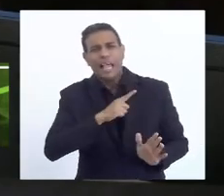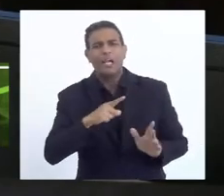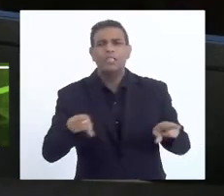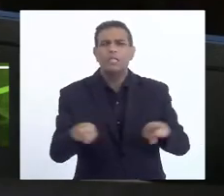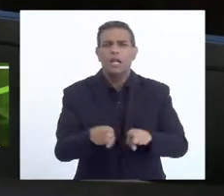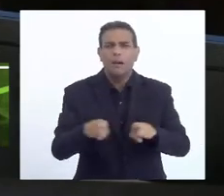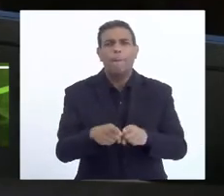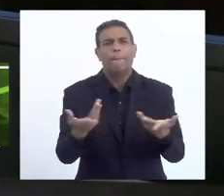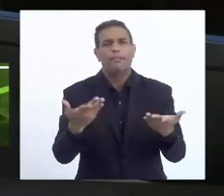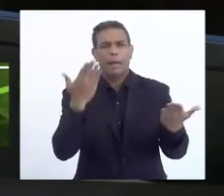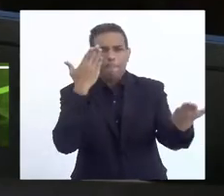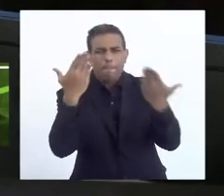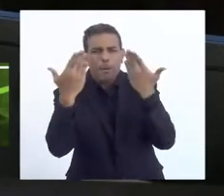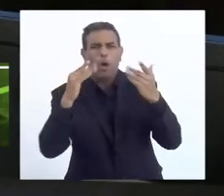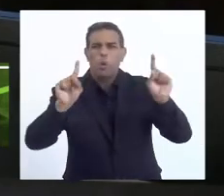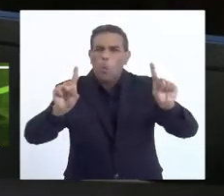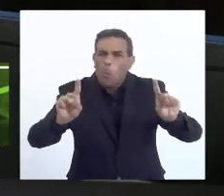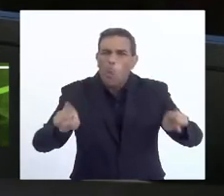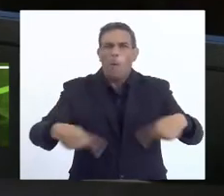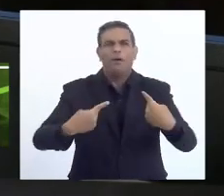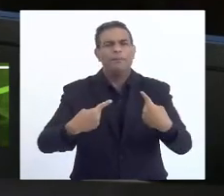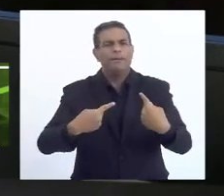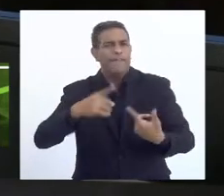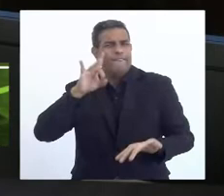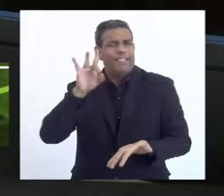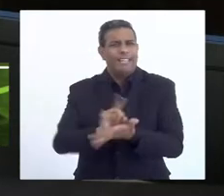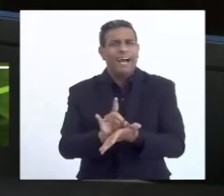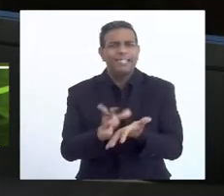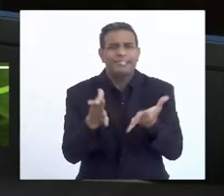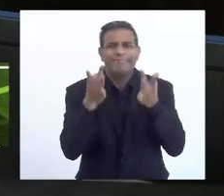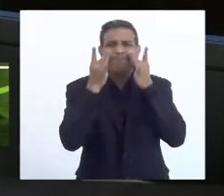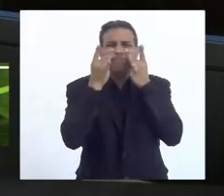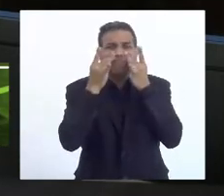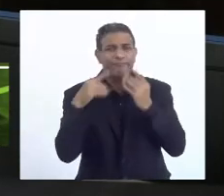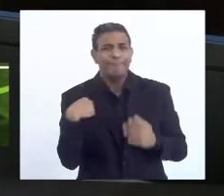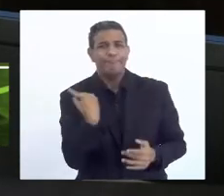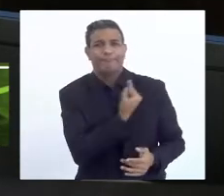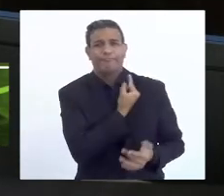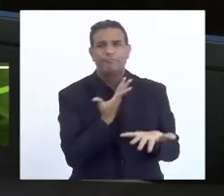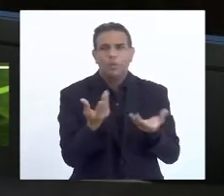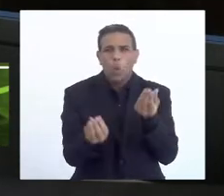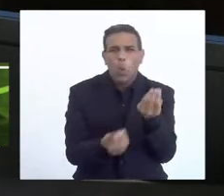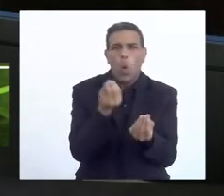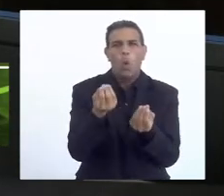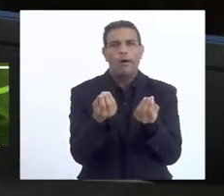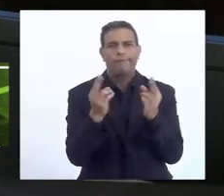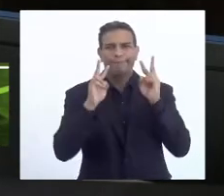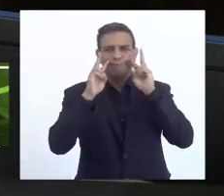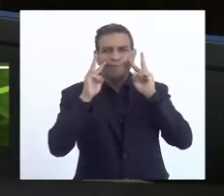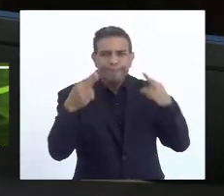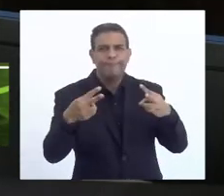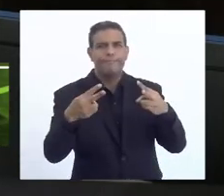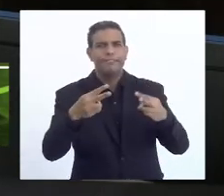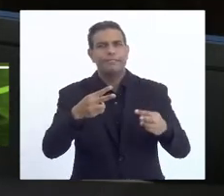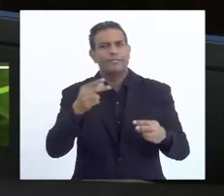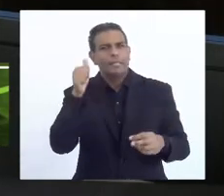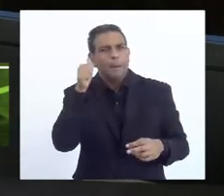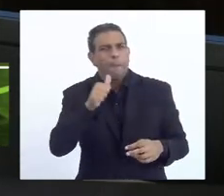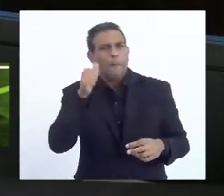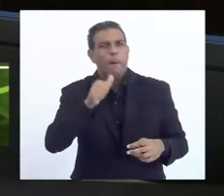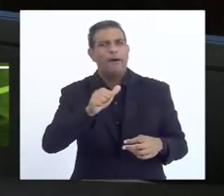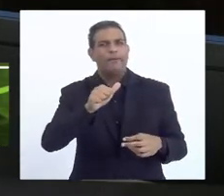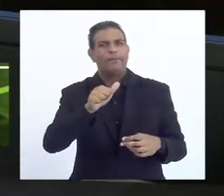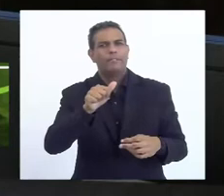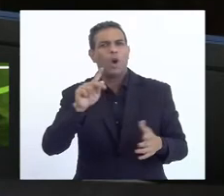também é psicológica e ela é real, né? Quando a gente vê um corpo de uma mulher tombado,